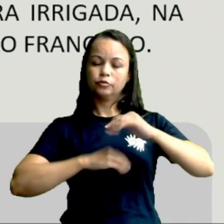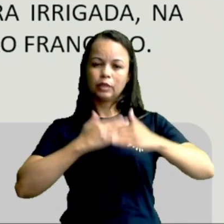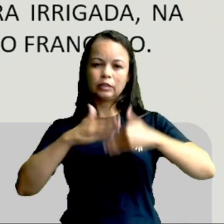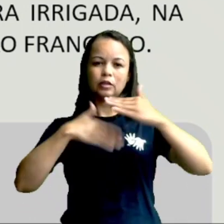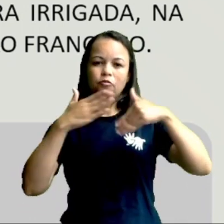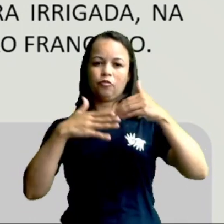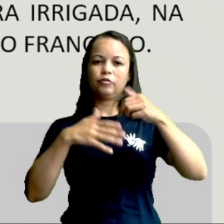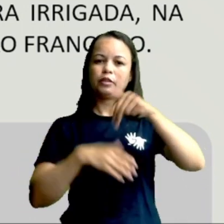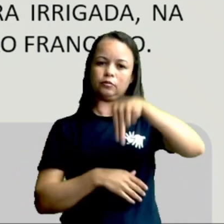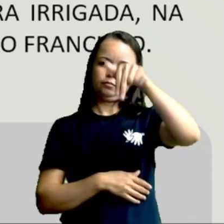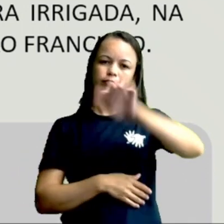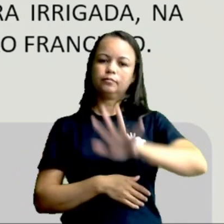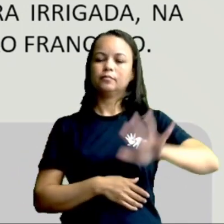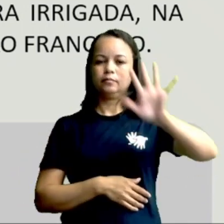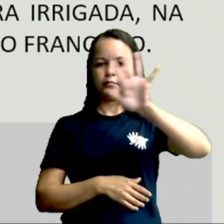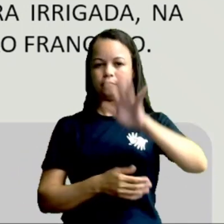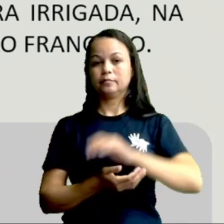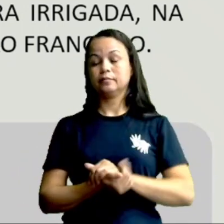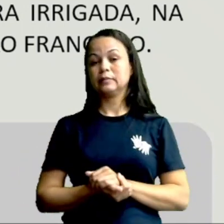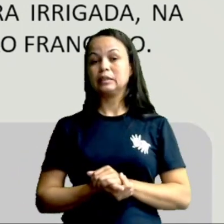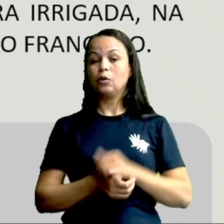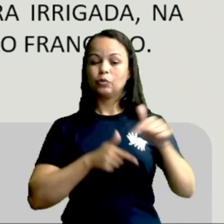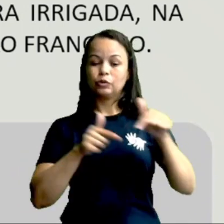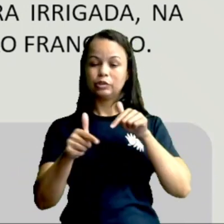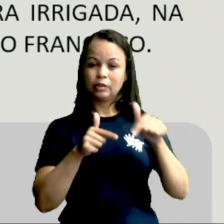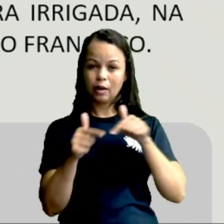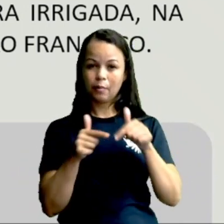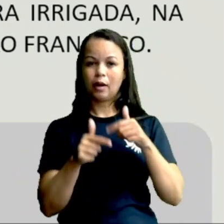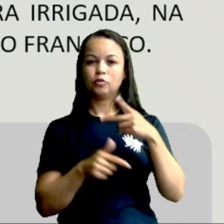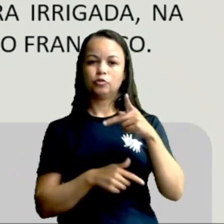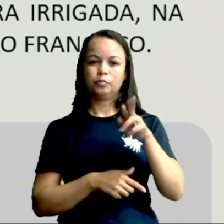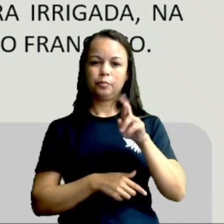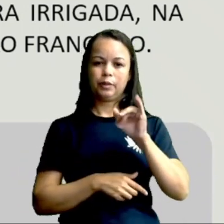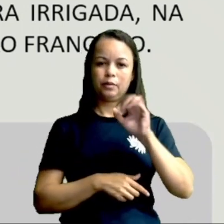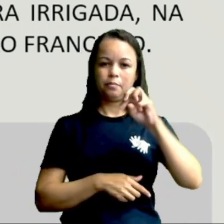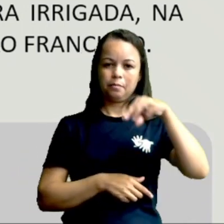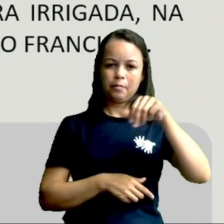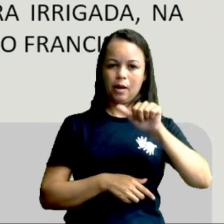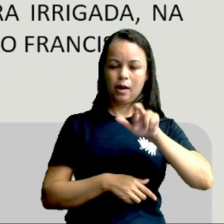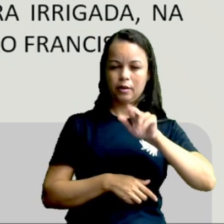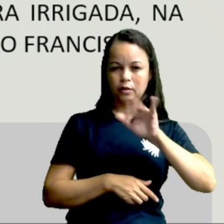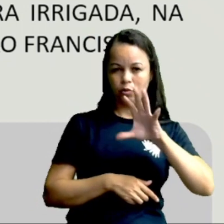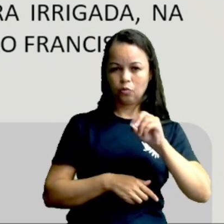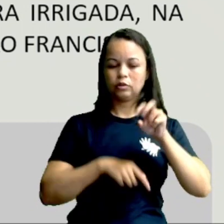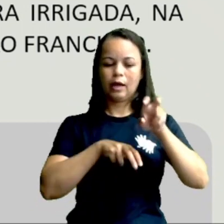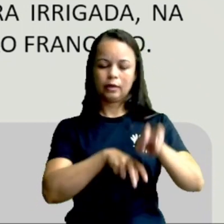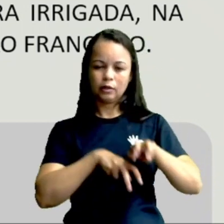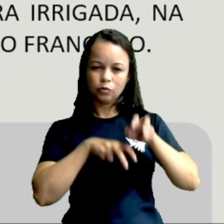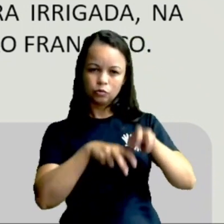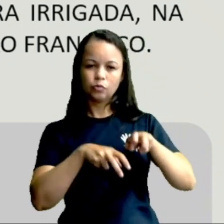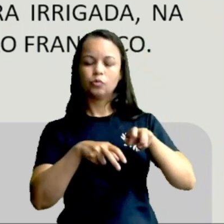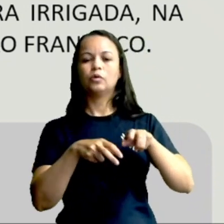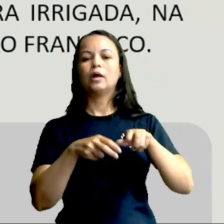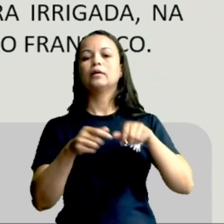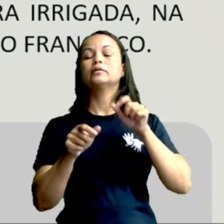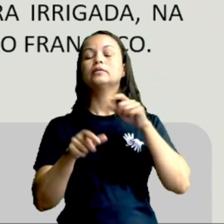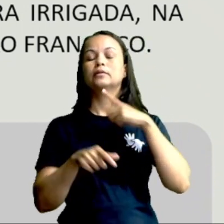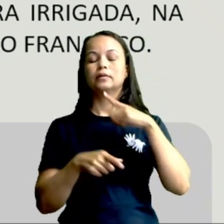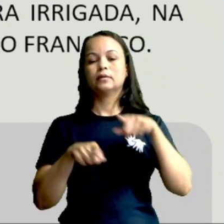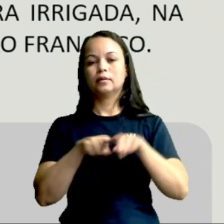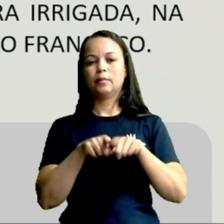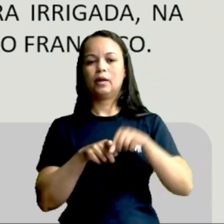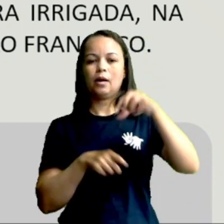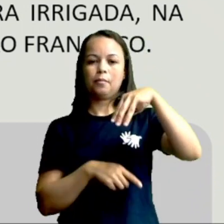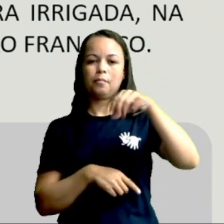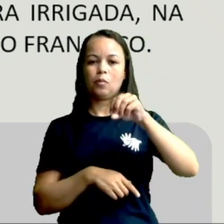região do Nordeste. As atividades primárias estão concentradas na agricultura, com destaque para a monocultura de